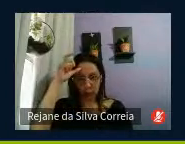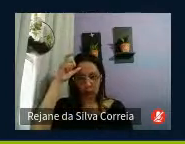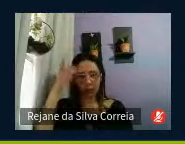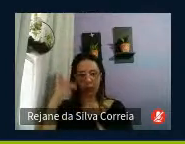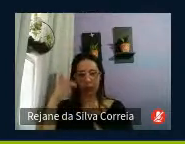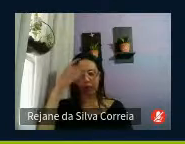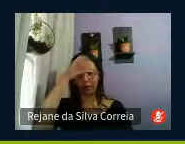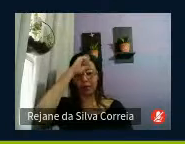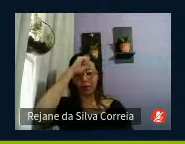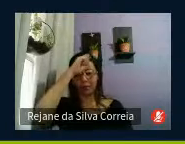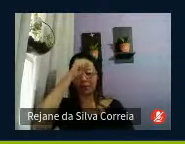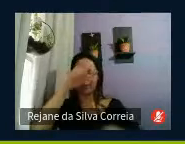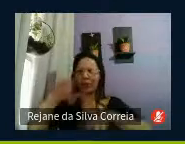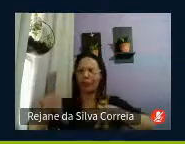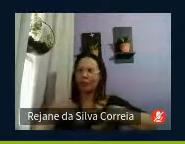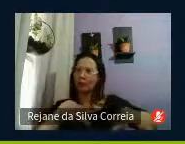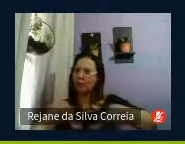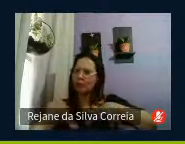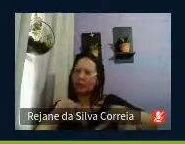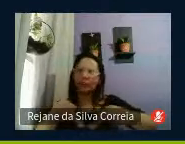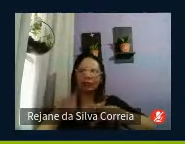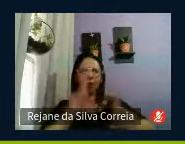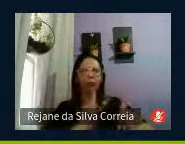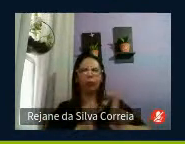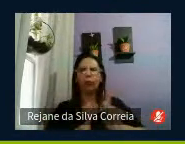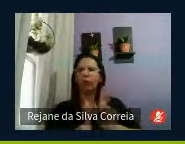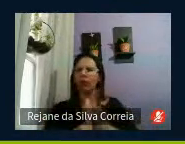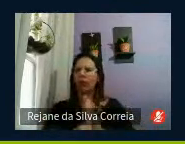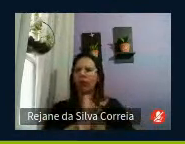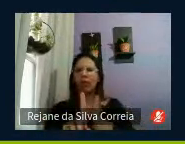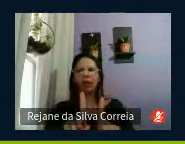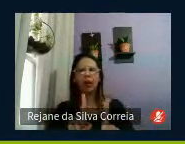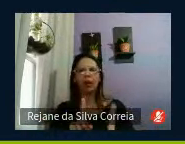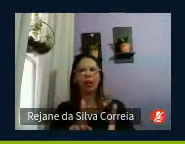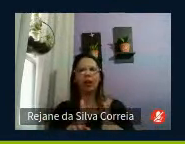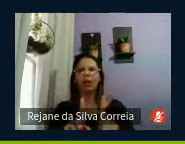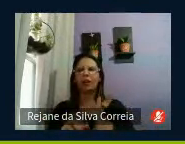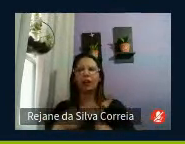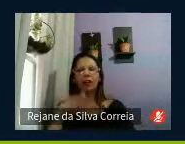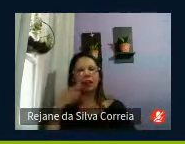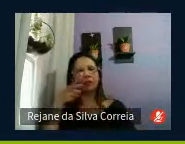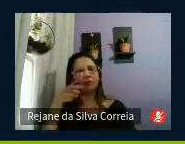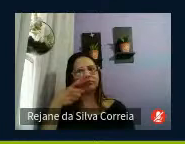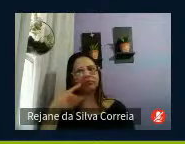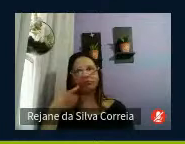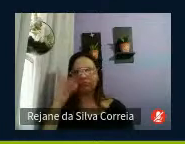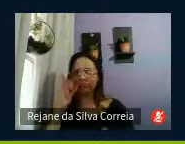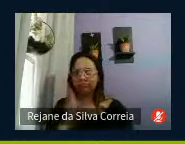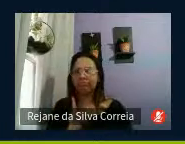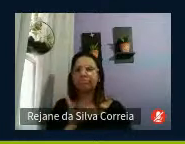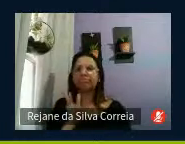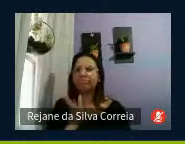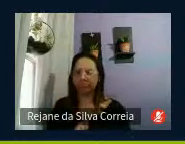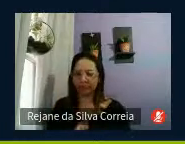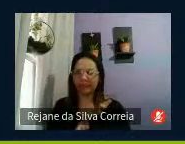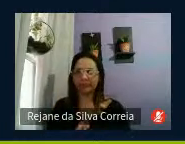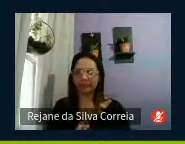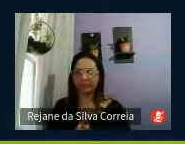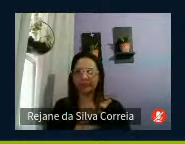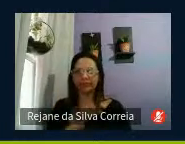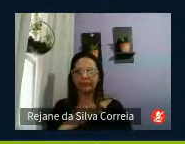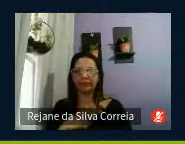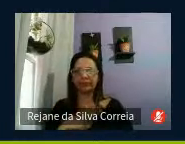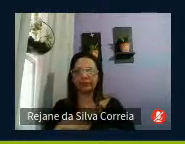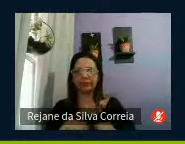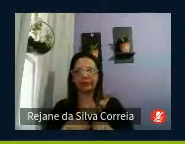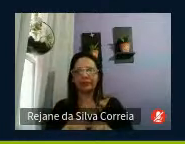de movimentação, de ir e vir, de ser atendido com dignidade mesmo. E eu caracterizo